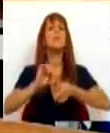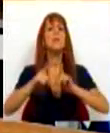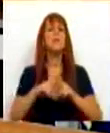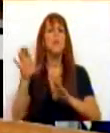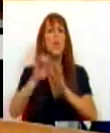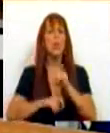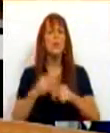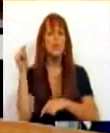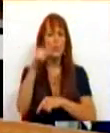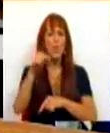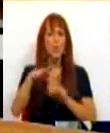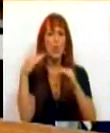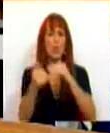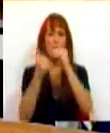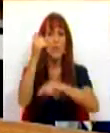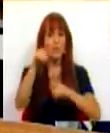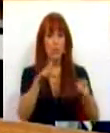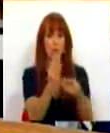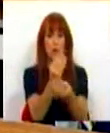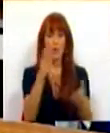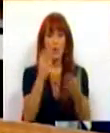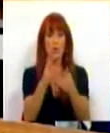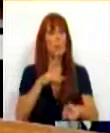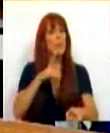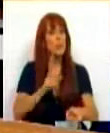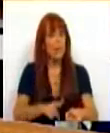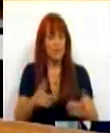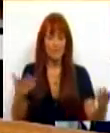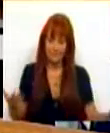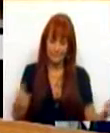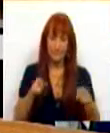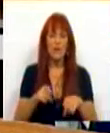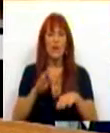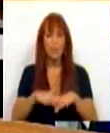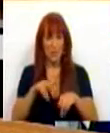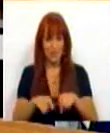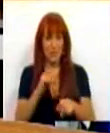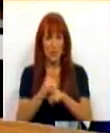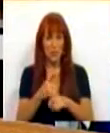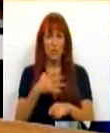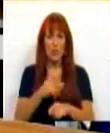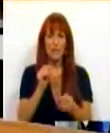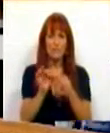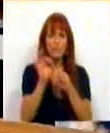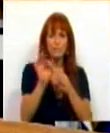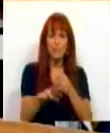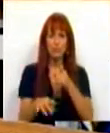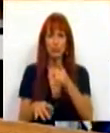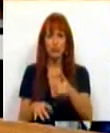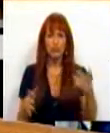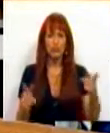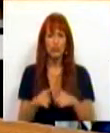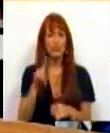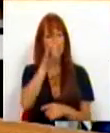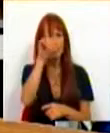às condições de frequência do ensino superior por parte dos estudantes portugueses. E a este respeito gostava de lhe introduzir